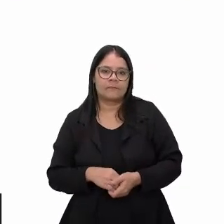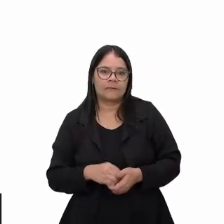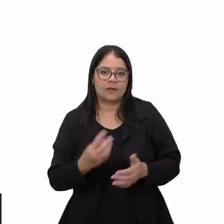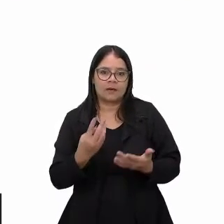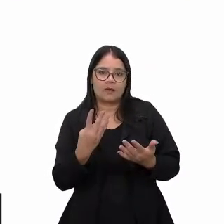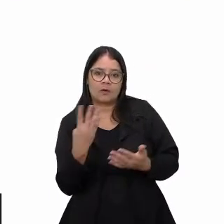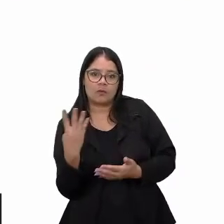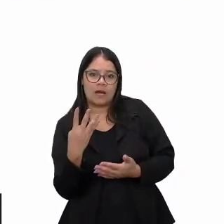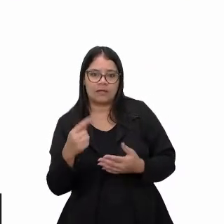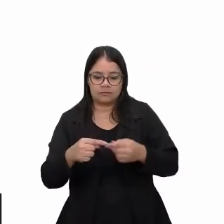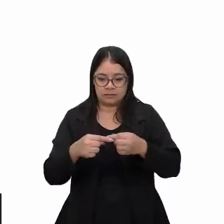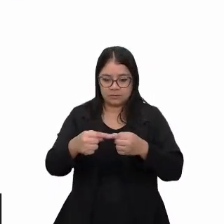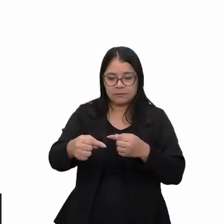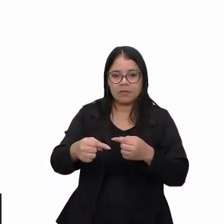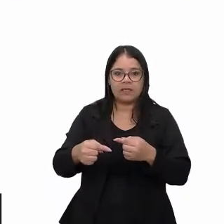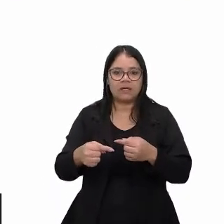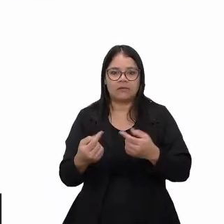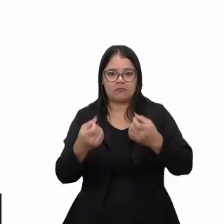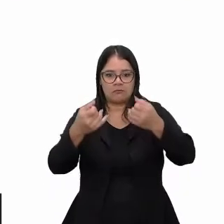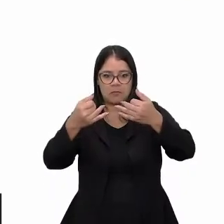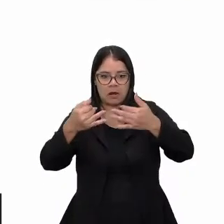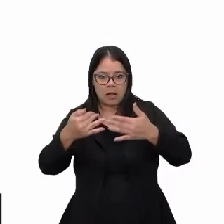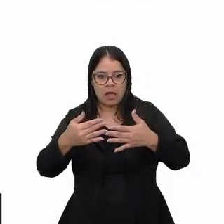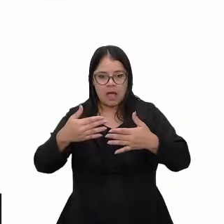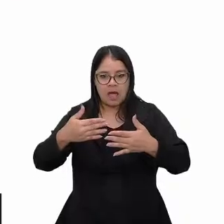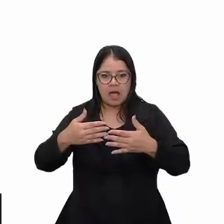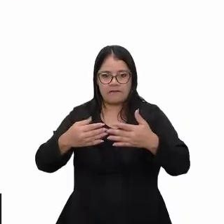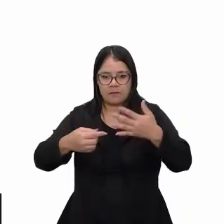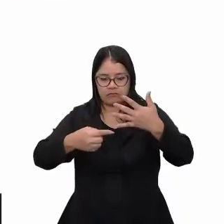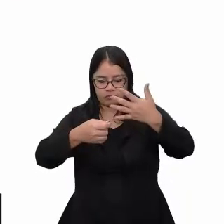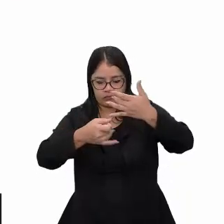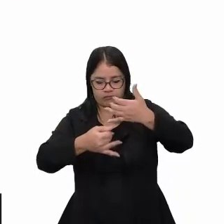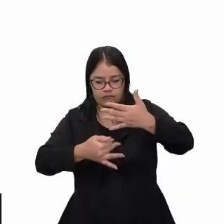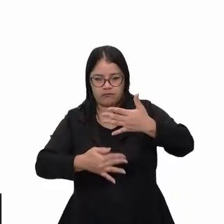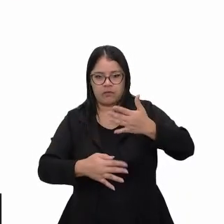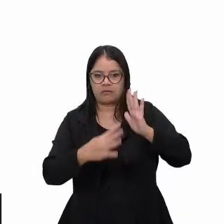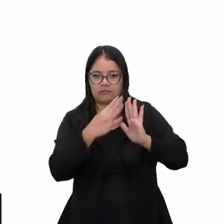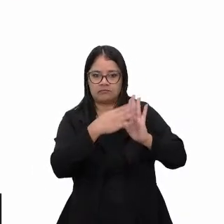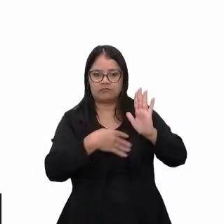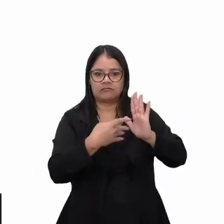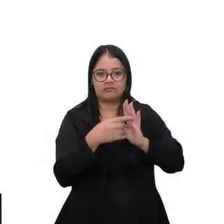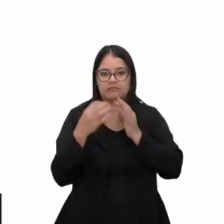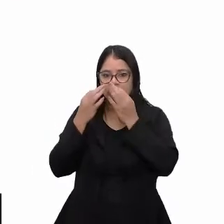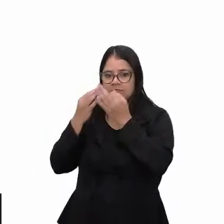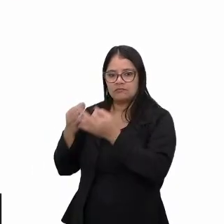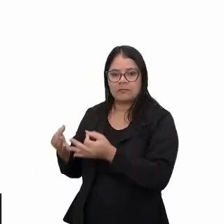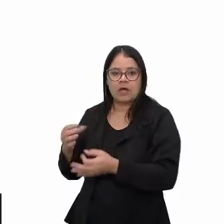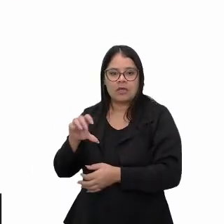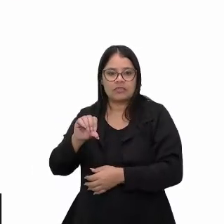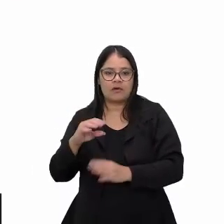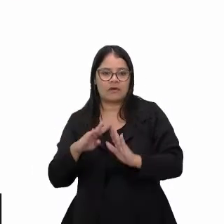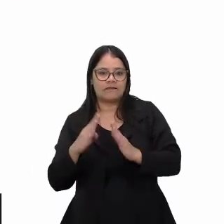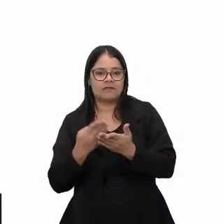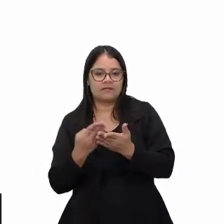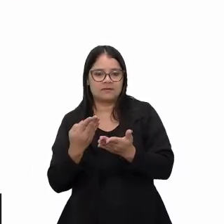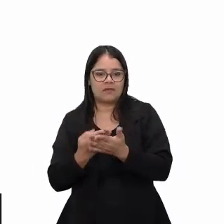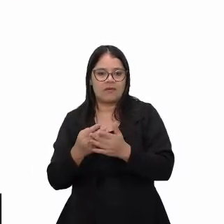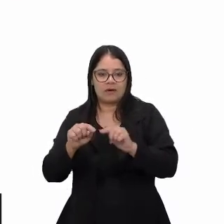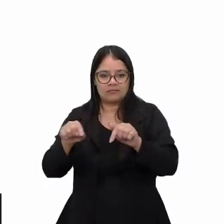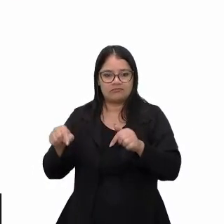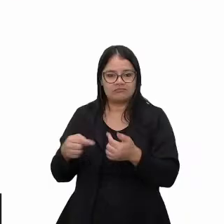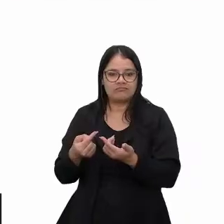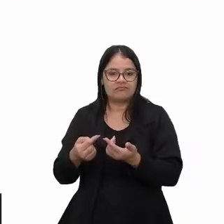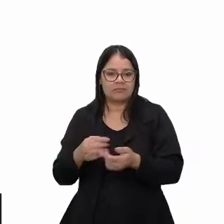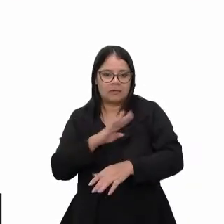semanas, 6,4 quilogramas. Aí, na escola, são 9 escolas, tendo uma média de 19 turmas cada